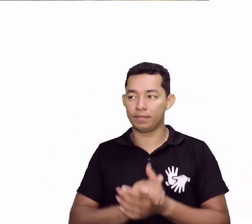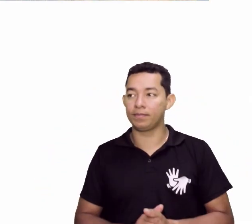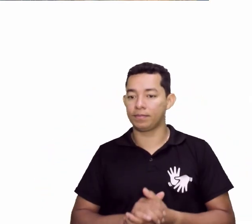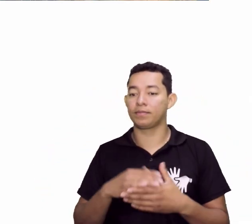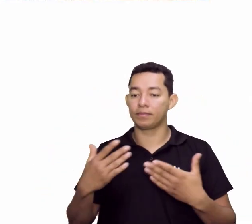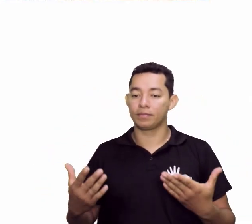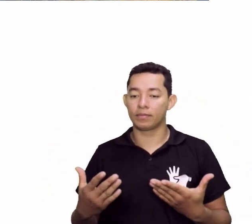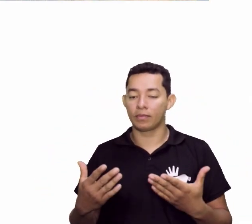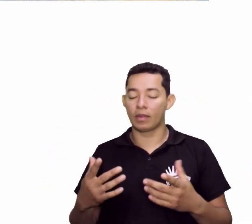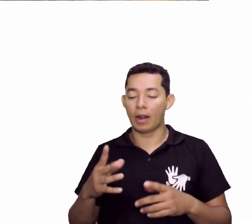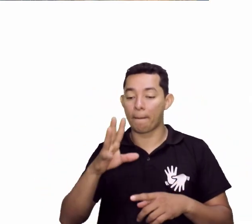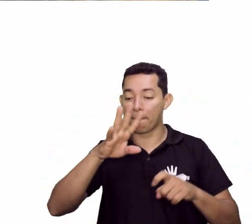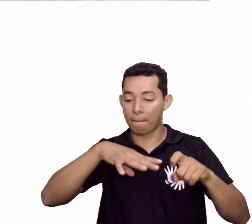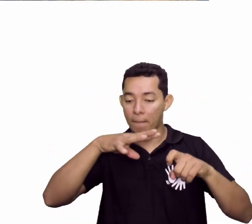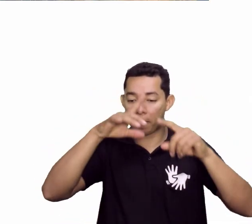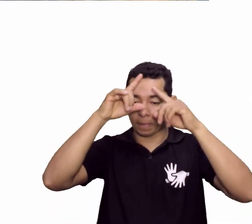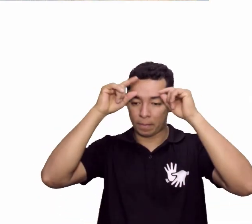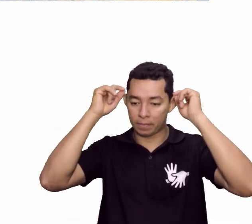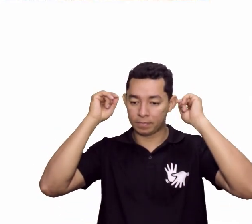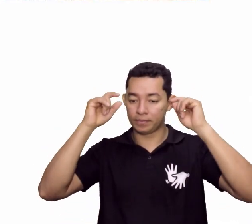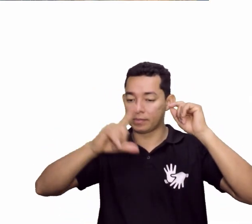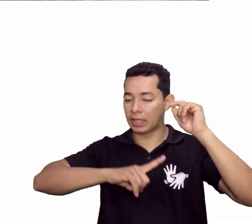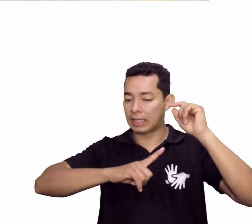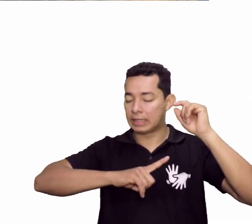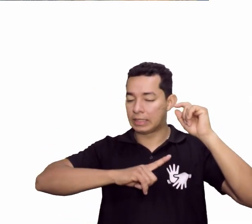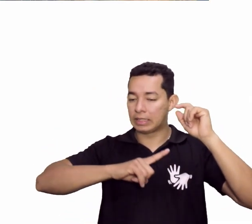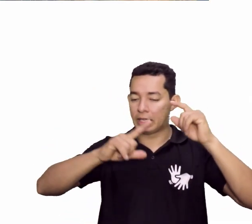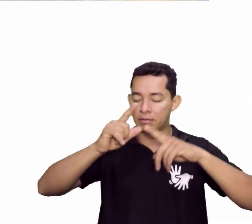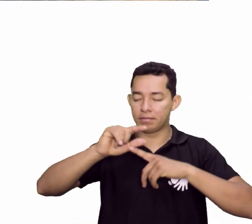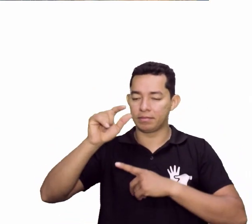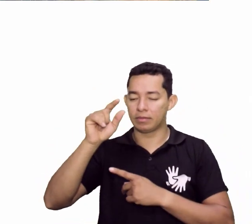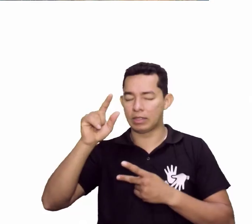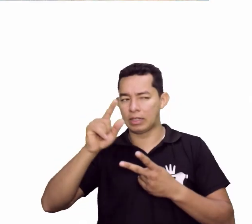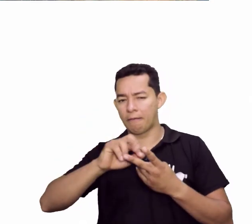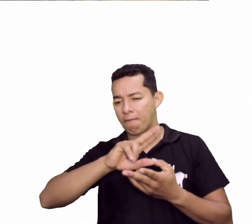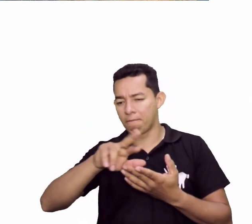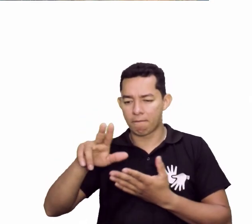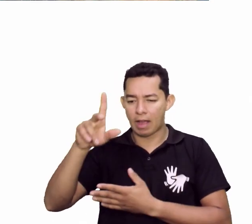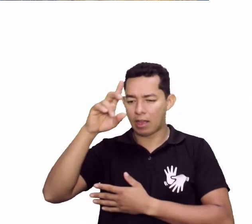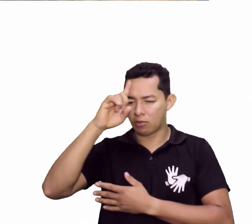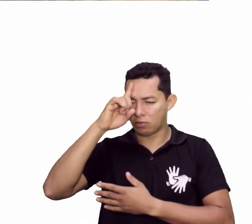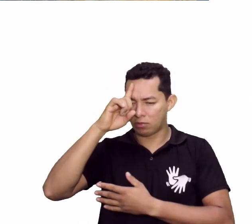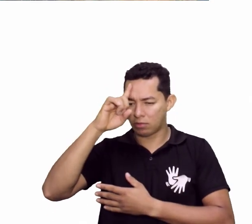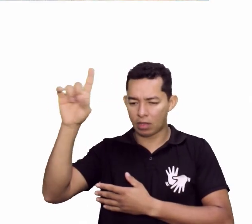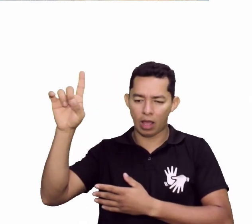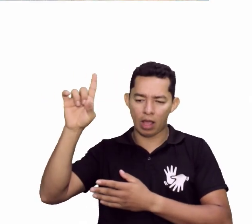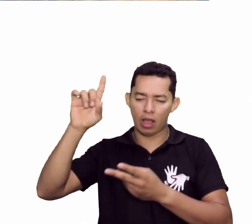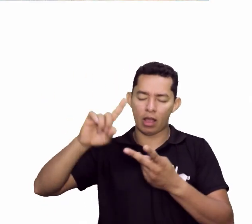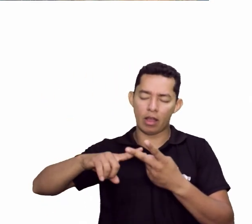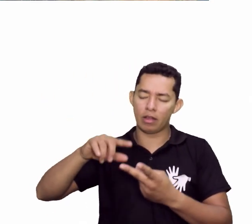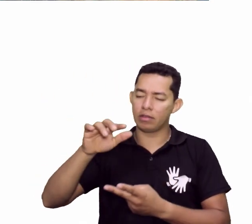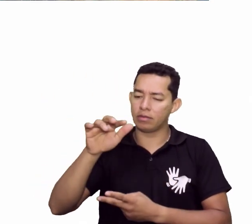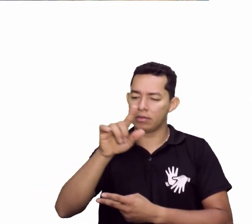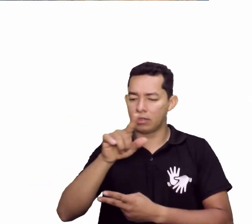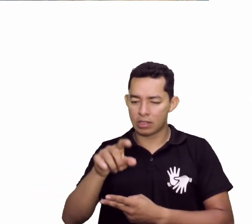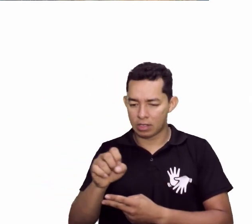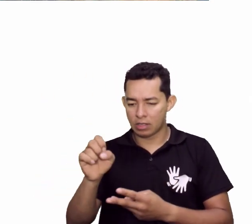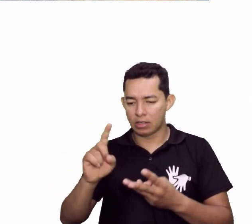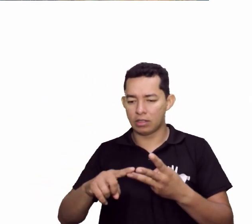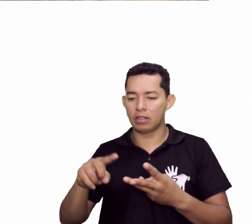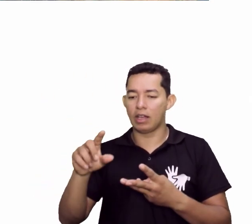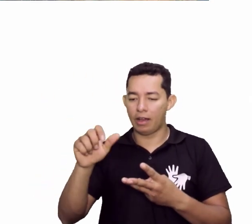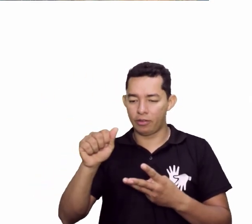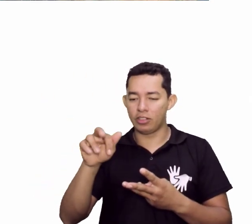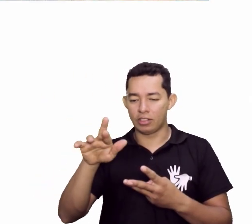Então, na mitologia grega, né, tem aqueles personagens, tem Zeus, tem Poseidon, tem Afrodite, acho